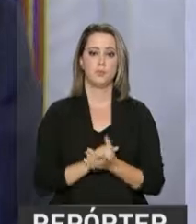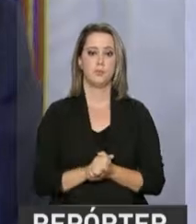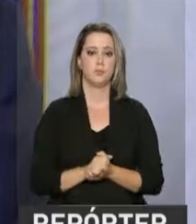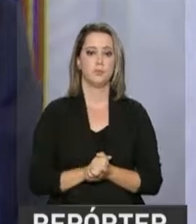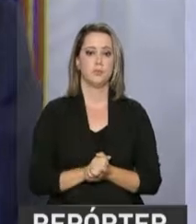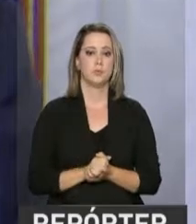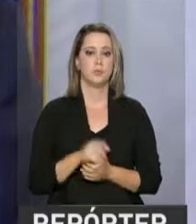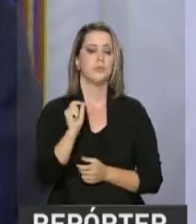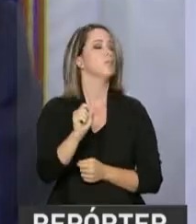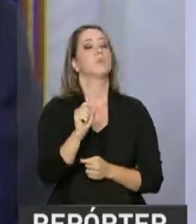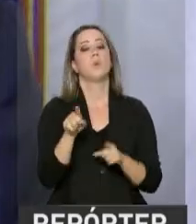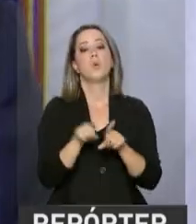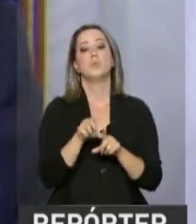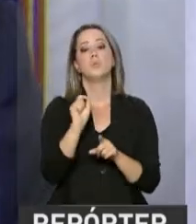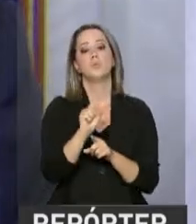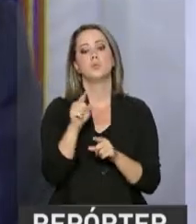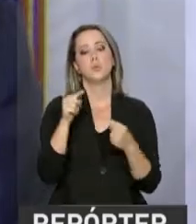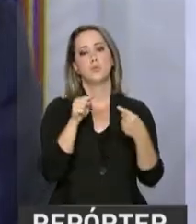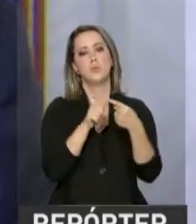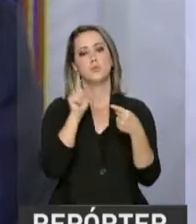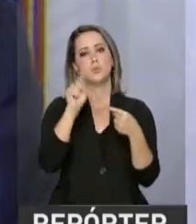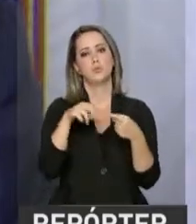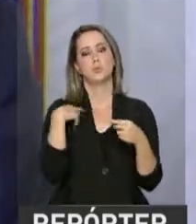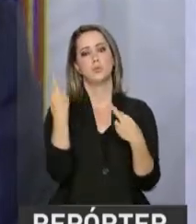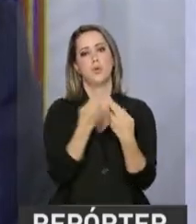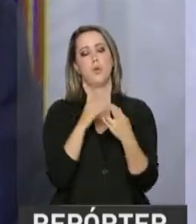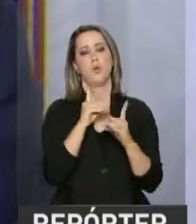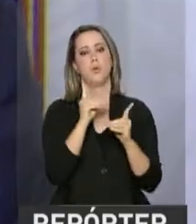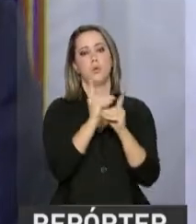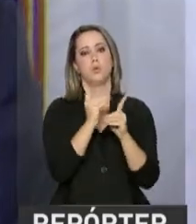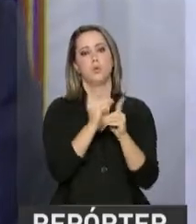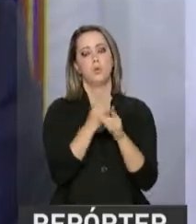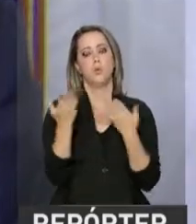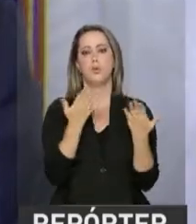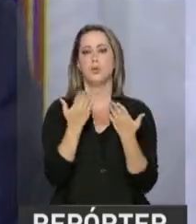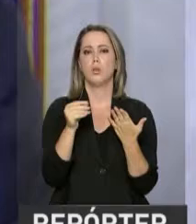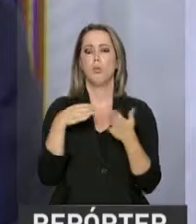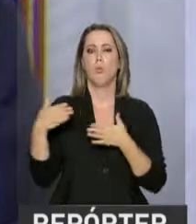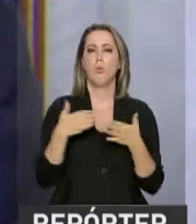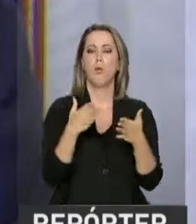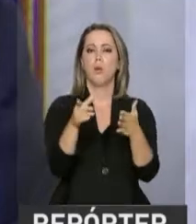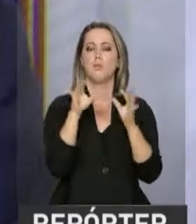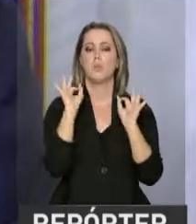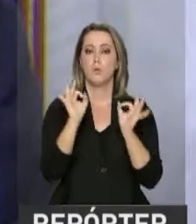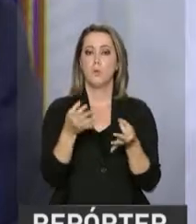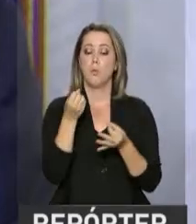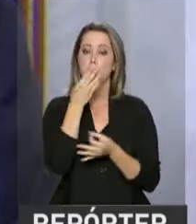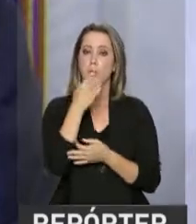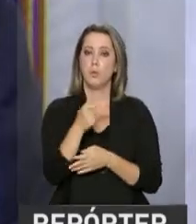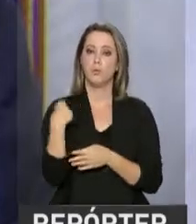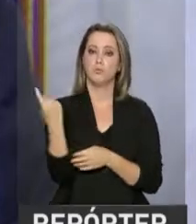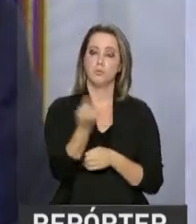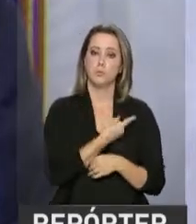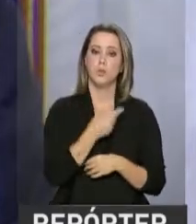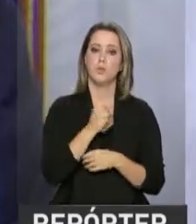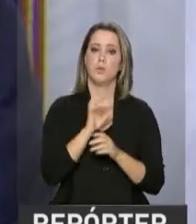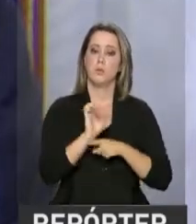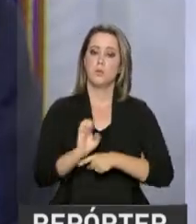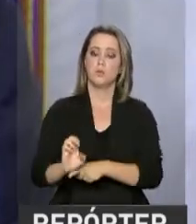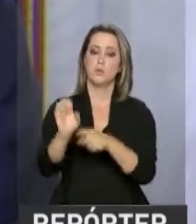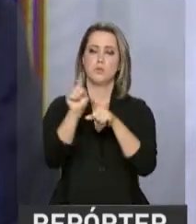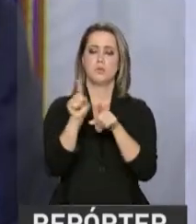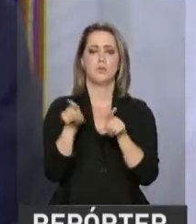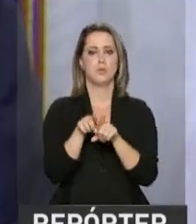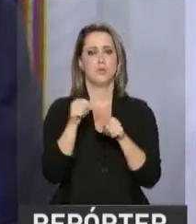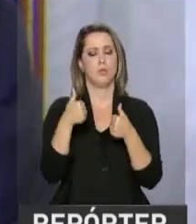dessa nossa reunião exatamente isso nós temos que encontrar um caminho que seja saudável para os estados